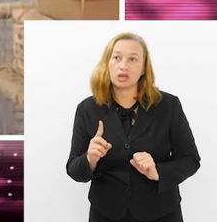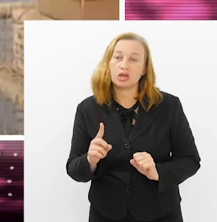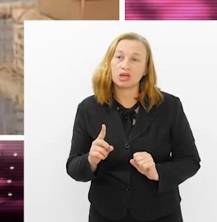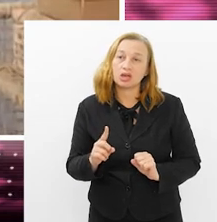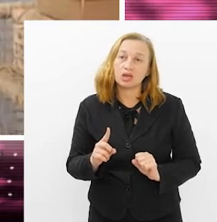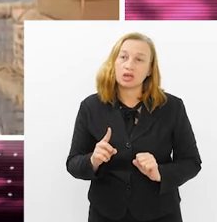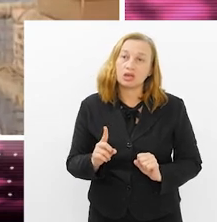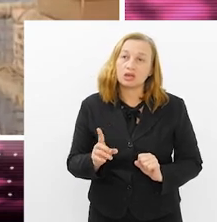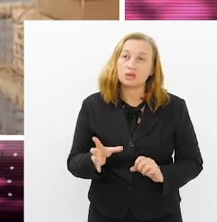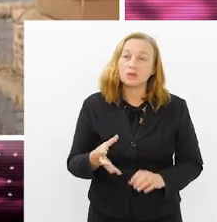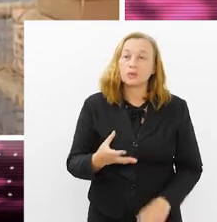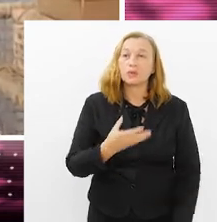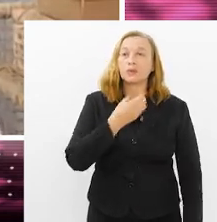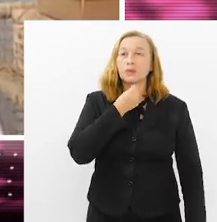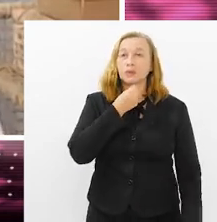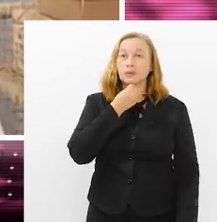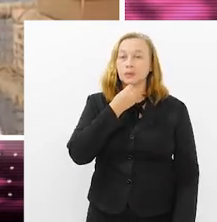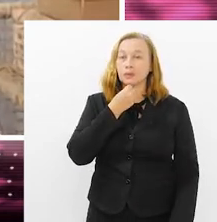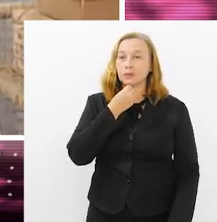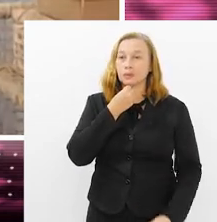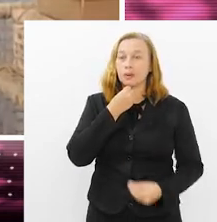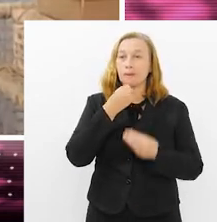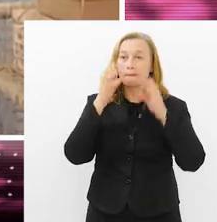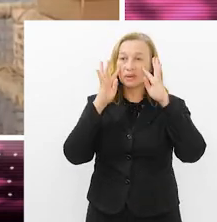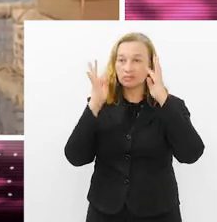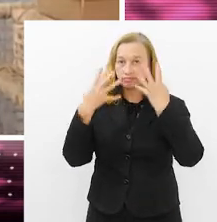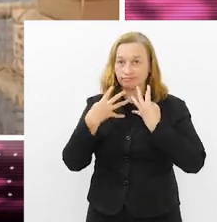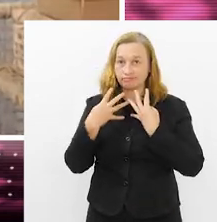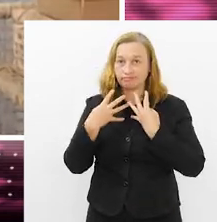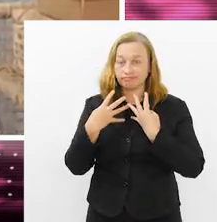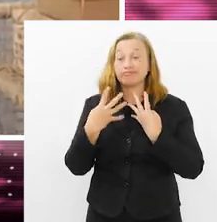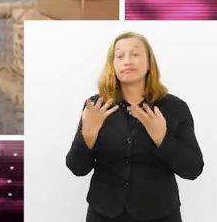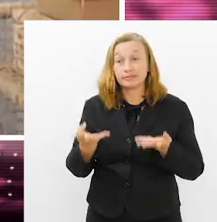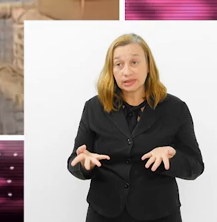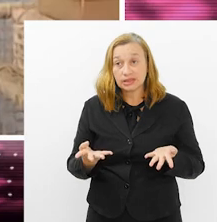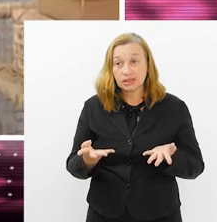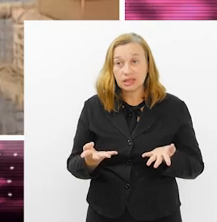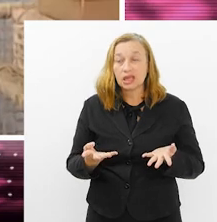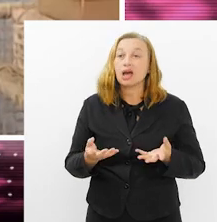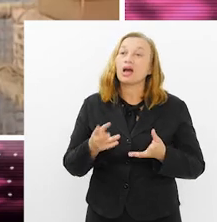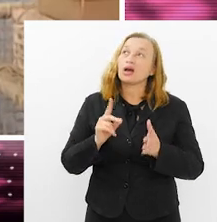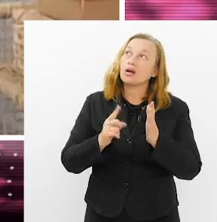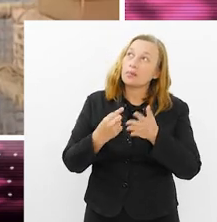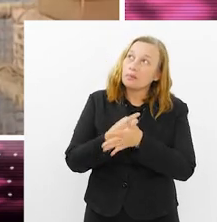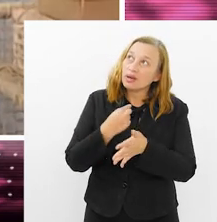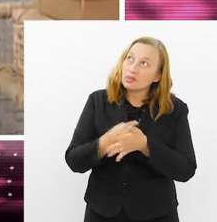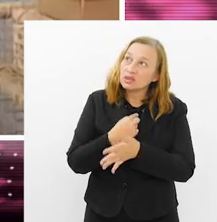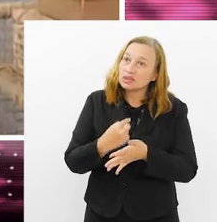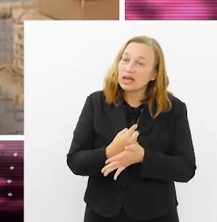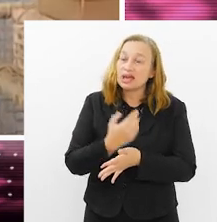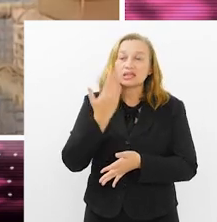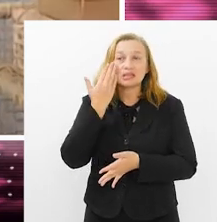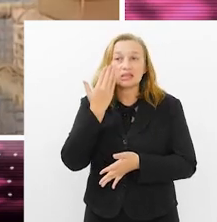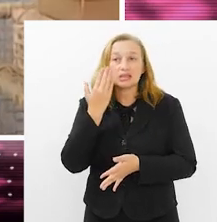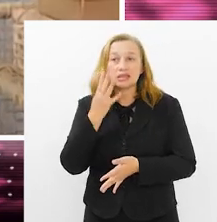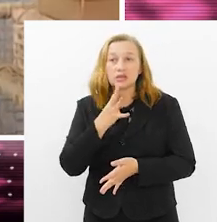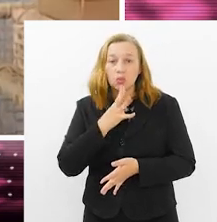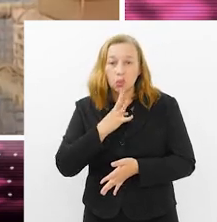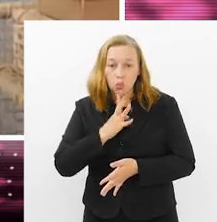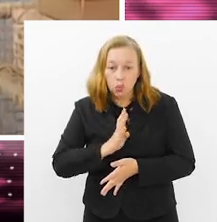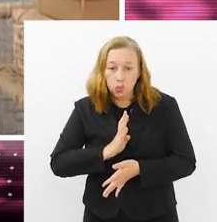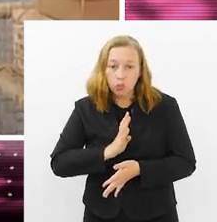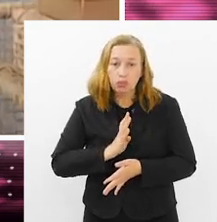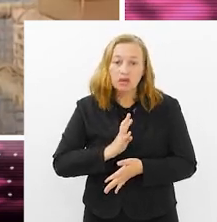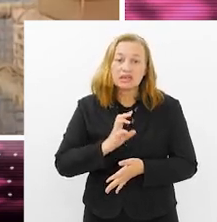ou não ter filhos, né? Outra, calar as vozes externas, prestar atenção em si mesmas, né? Sempre se perguntar, se